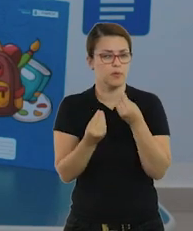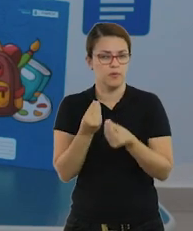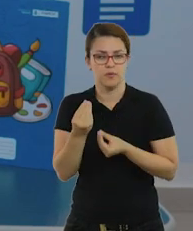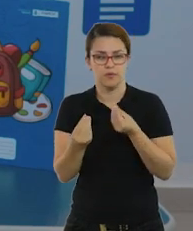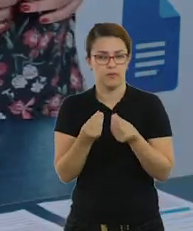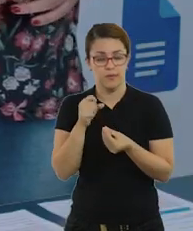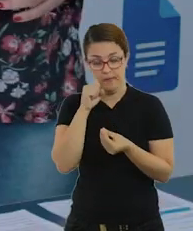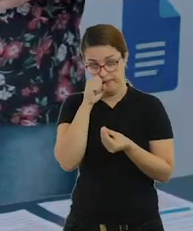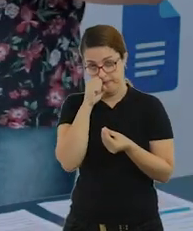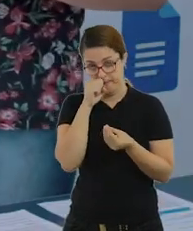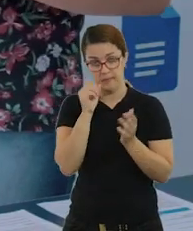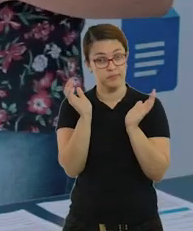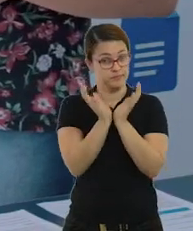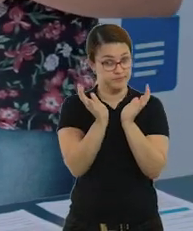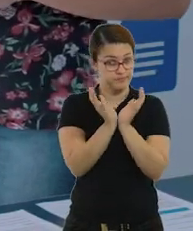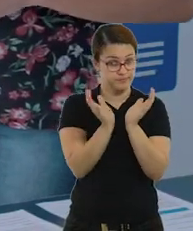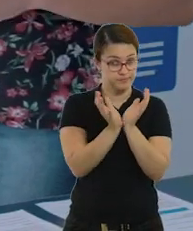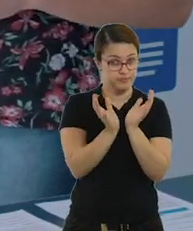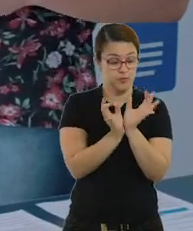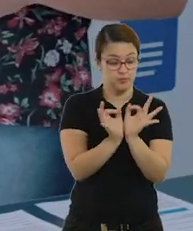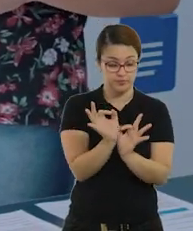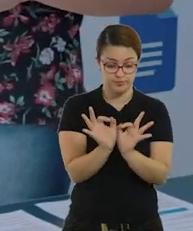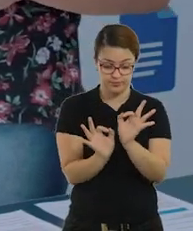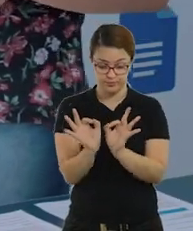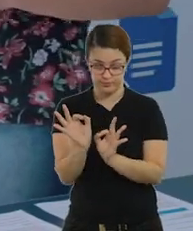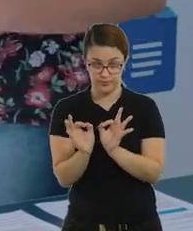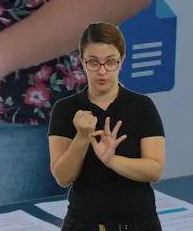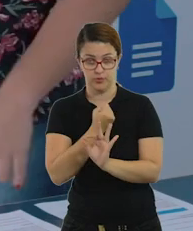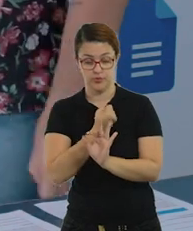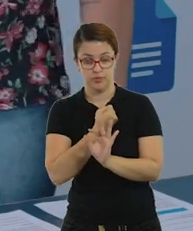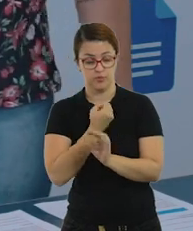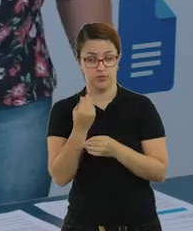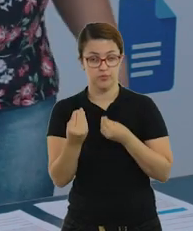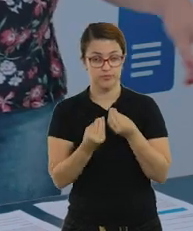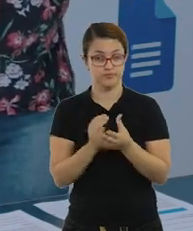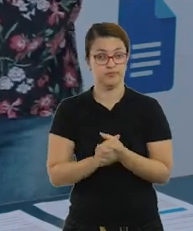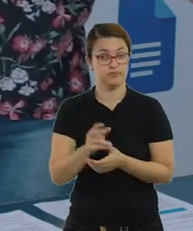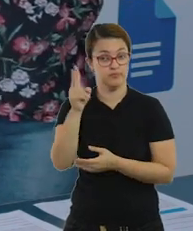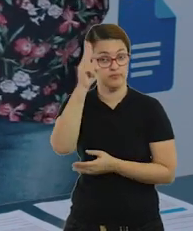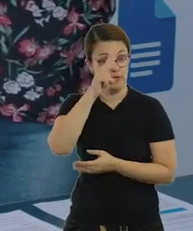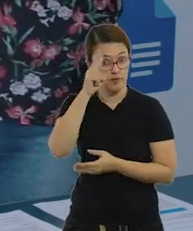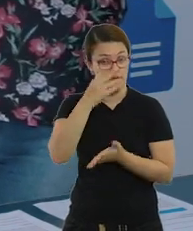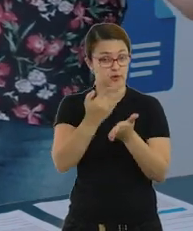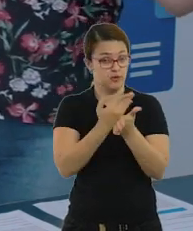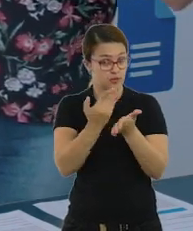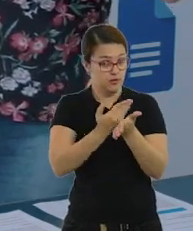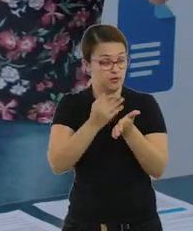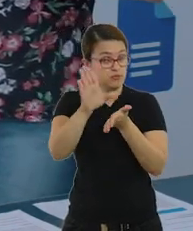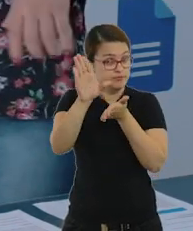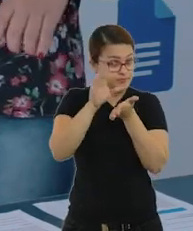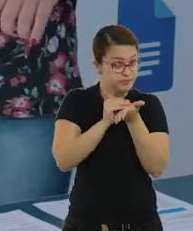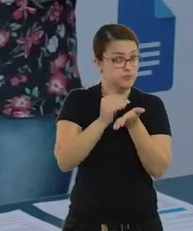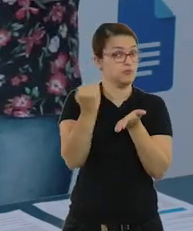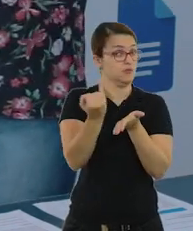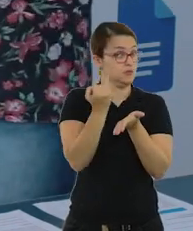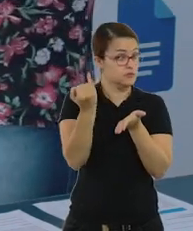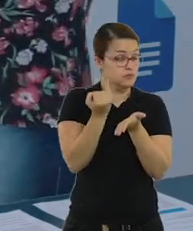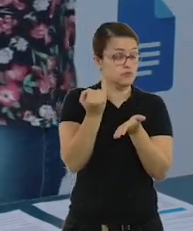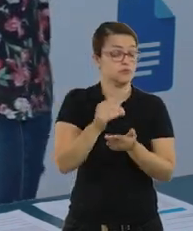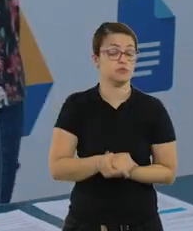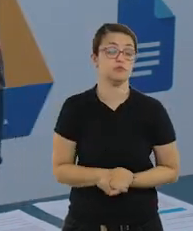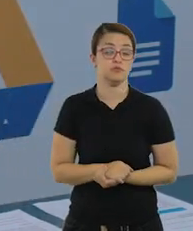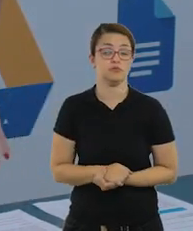a classe e a ordem dos números. Não esqueçam de pegar o caderno para anotar essa parte que é super